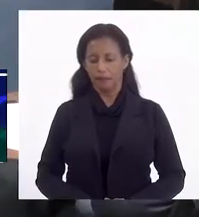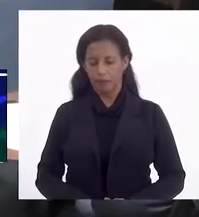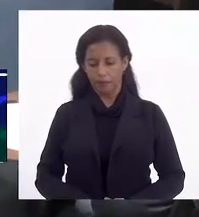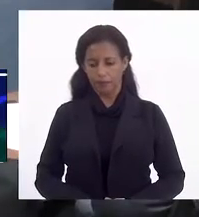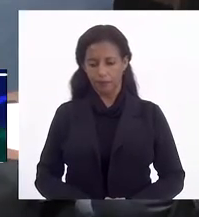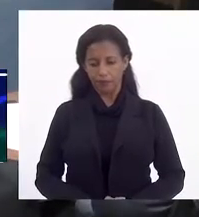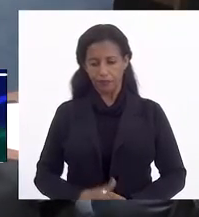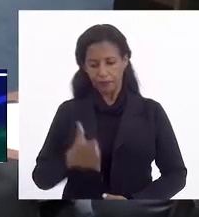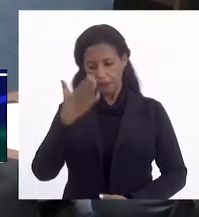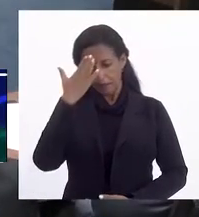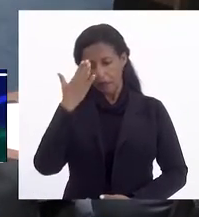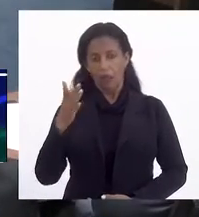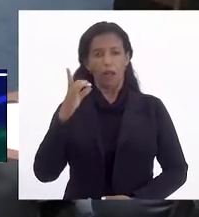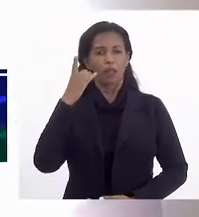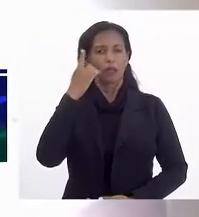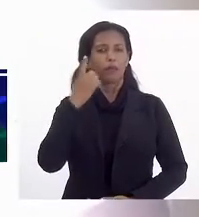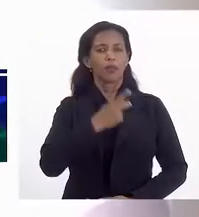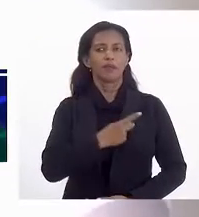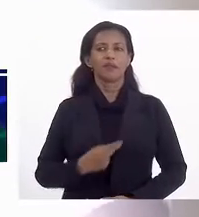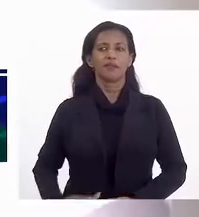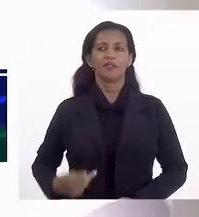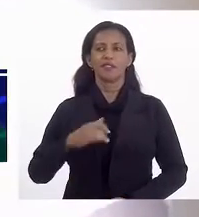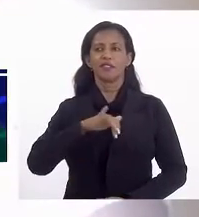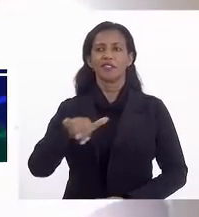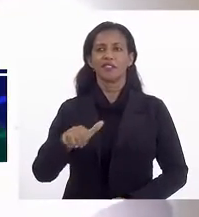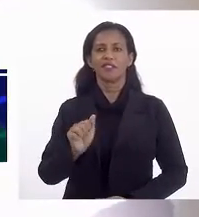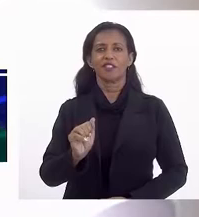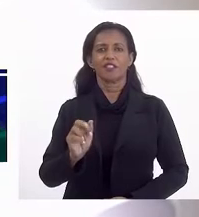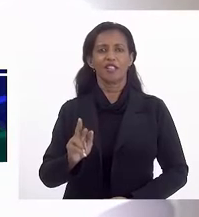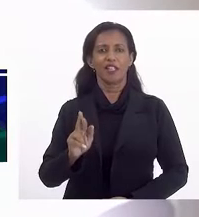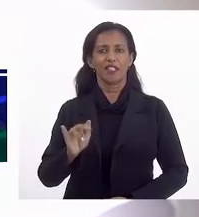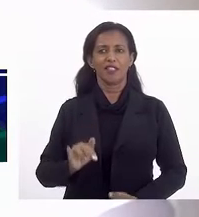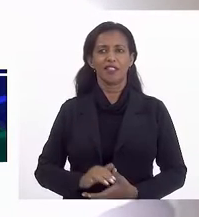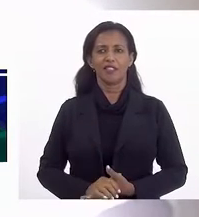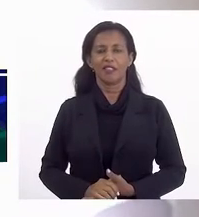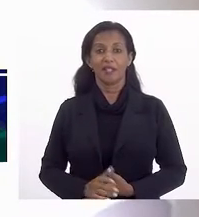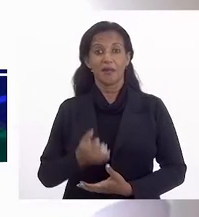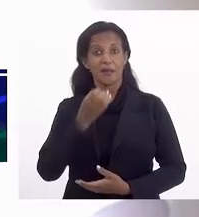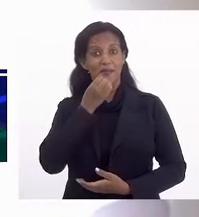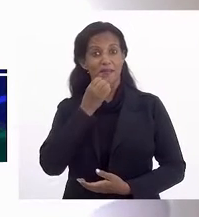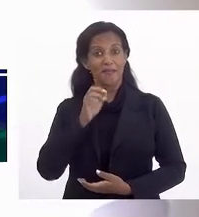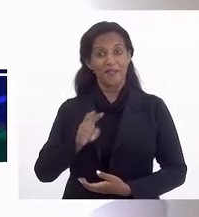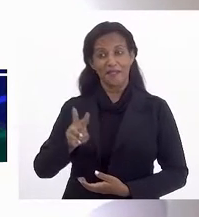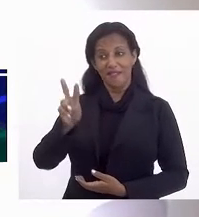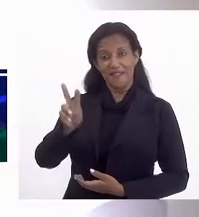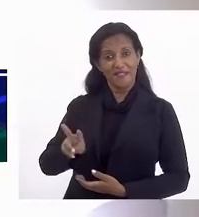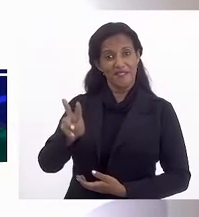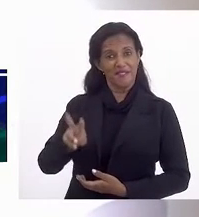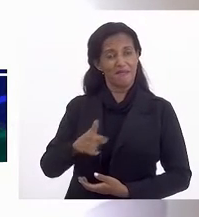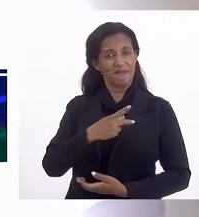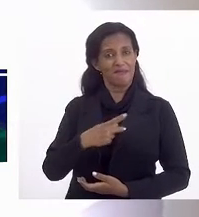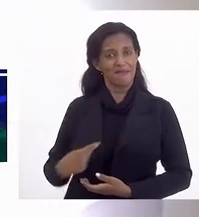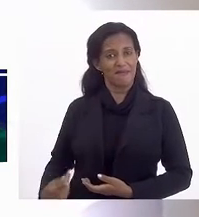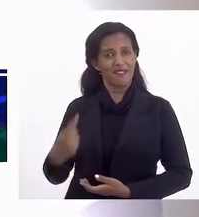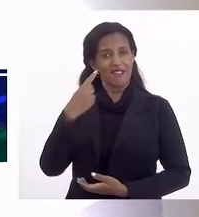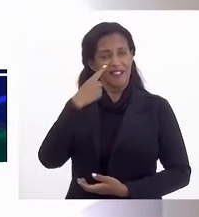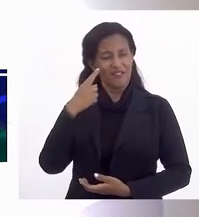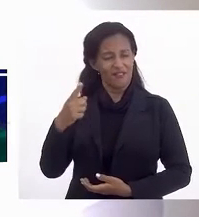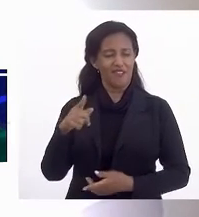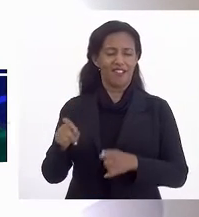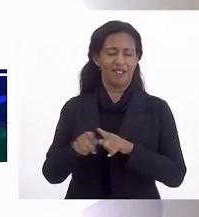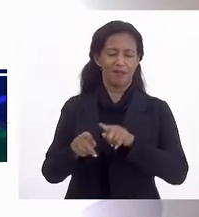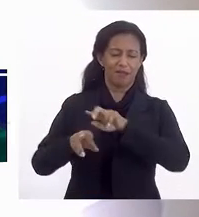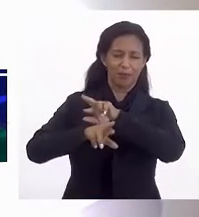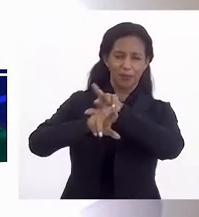Obrigado, senhor deputado presidente Jair Bittencourt. Sempre bom vê-lo presidindo e sempre bom ver a rotatividade, né,